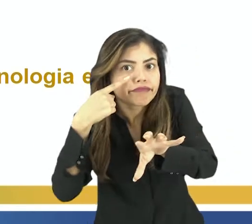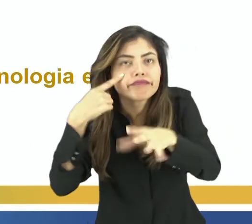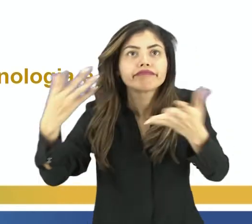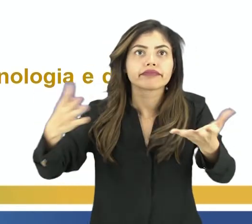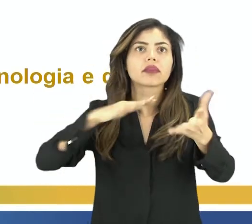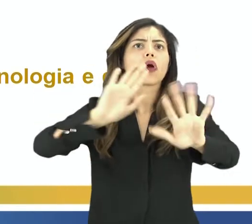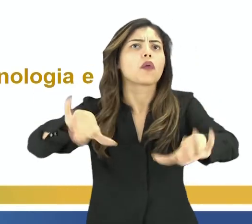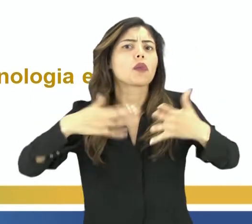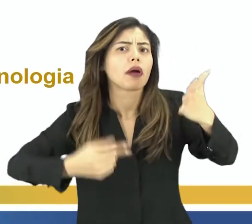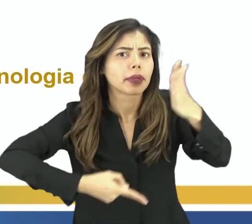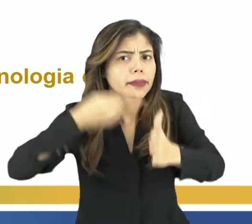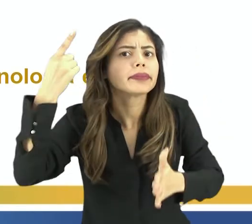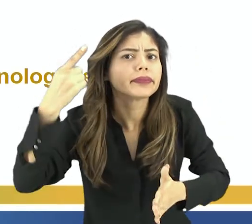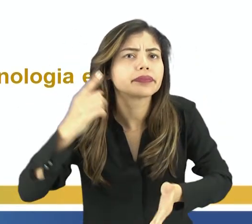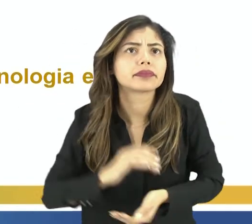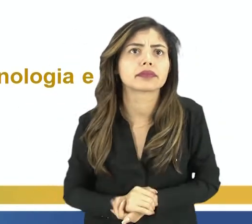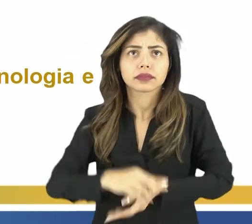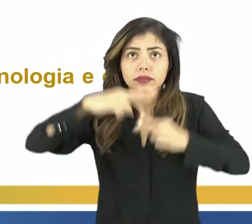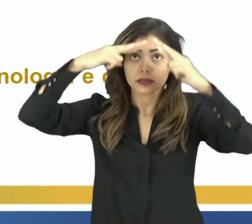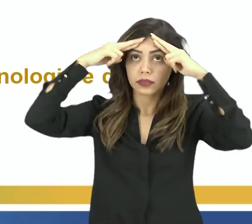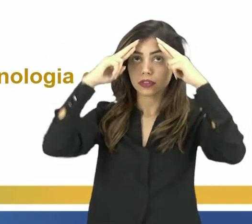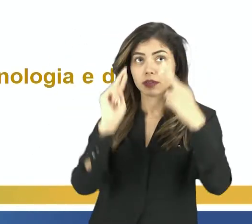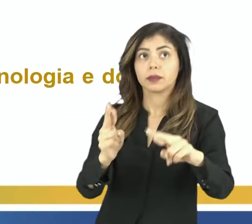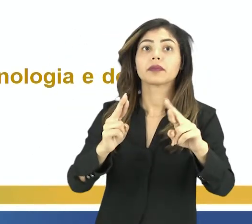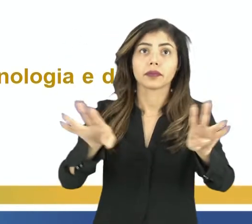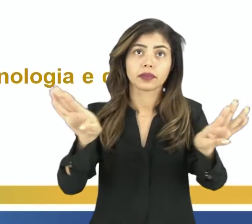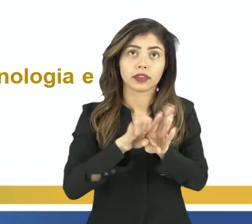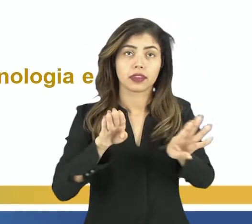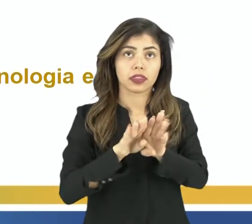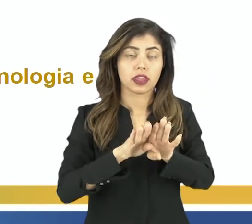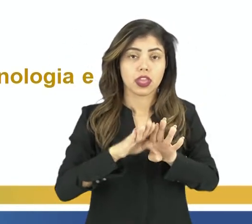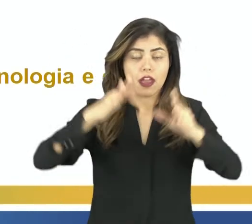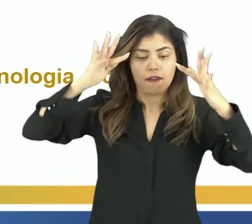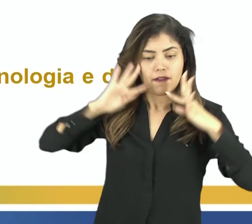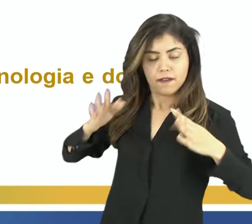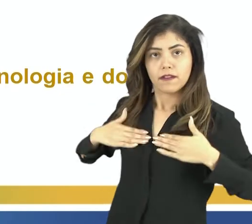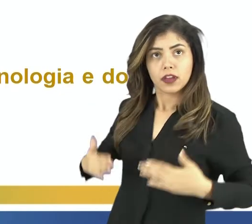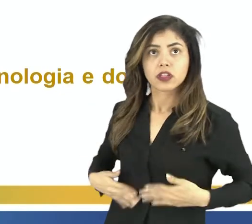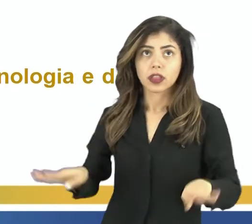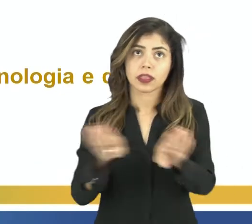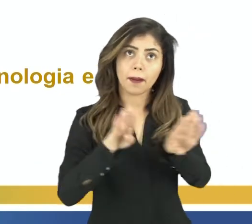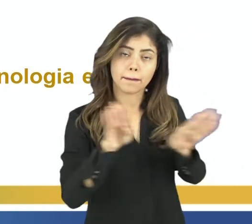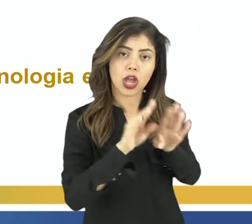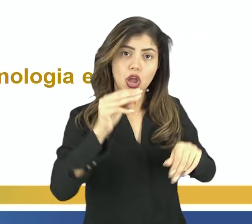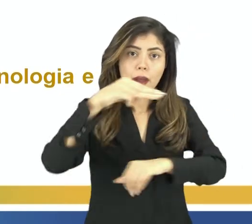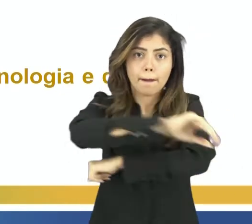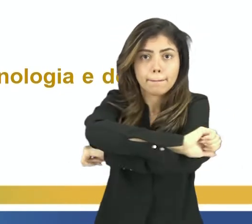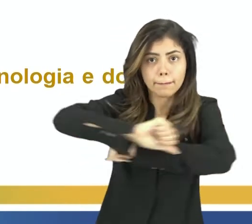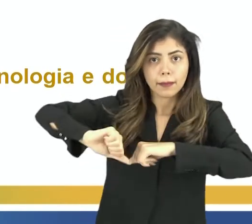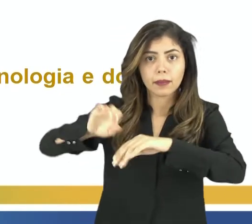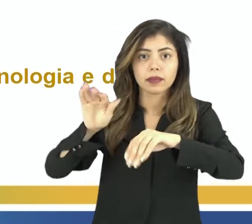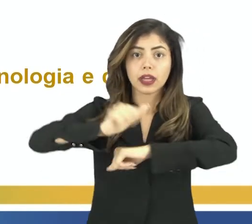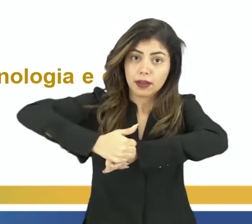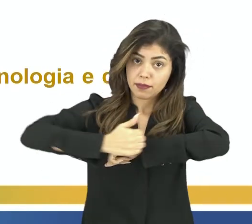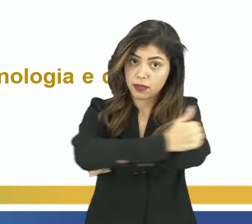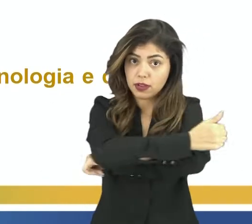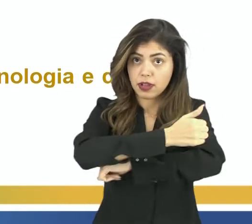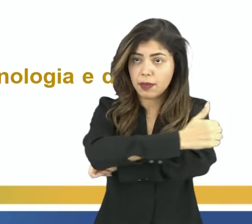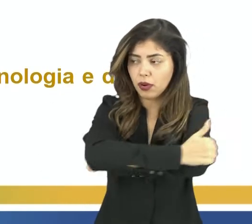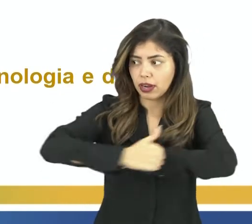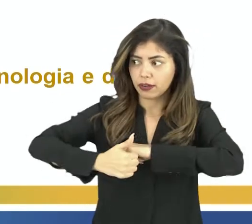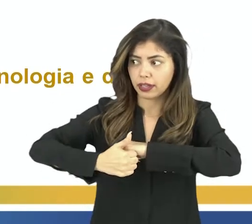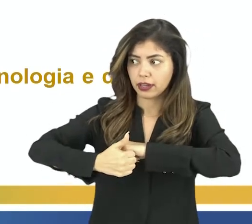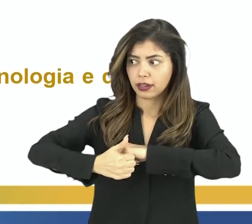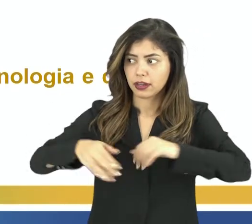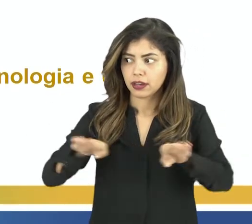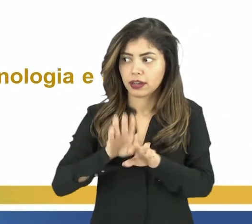E qual é a primeira? O respeito à integridade física, moral, intelectual e espacial do outro.